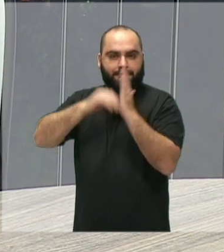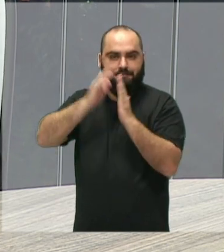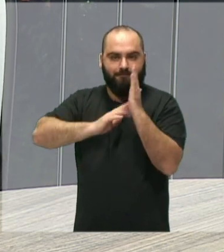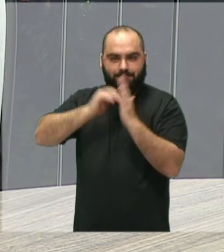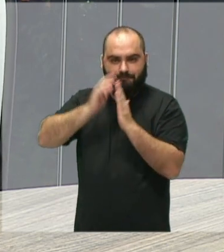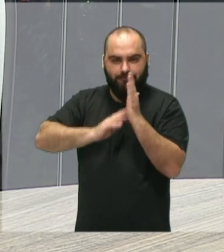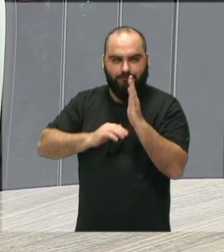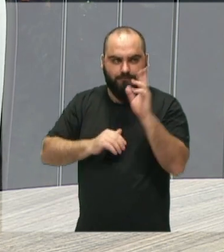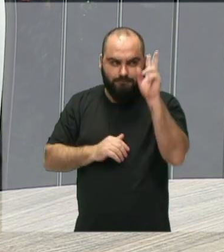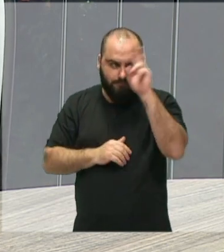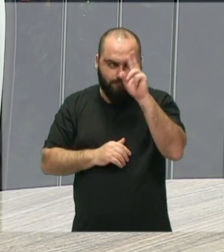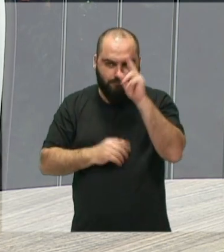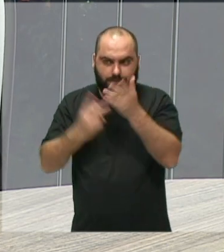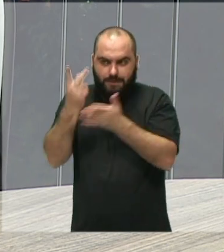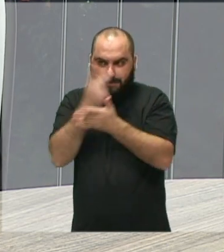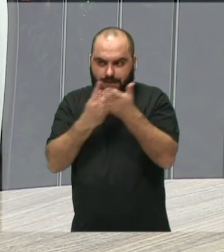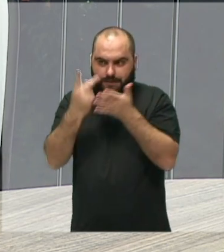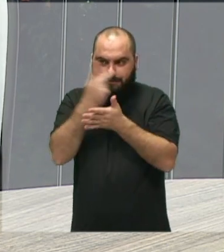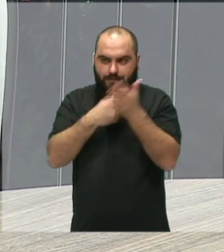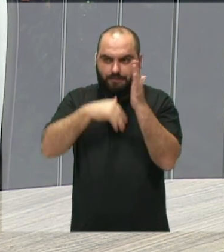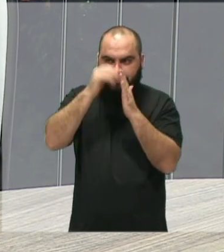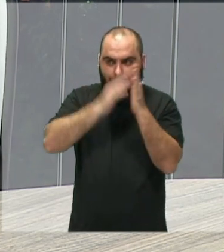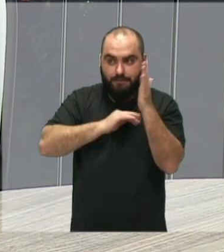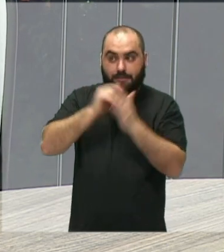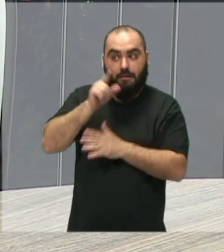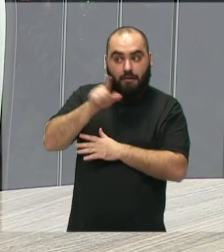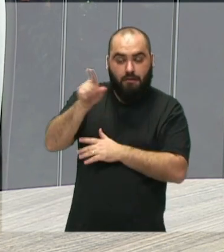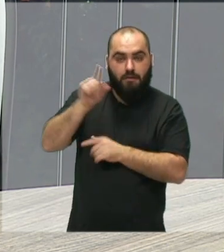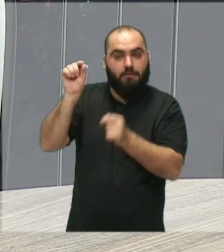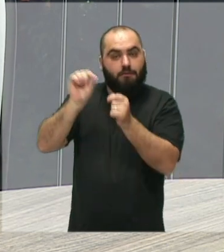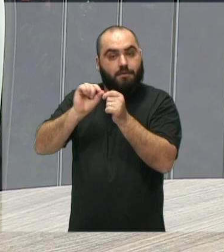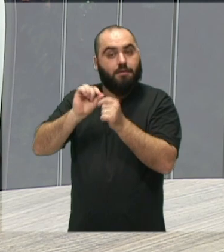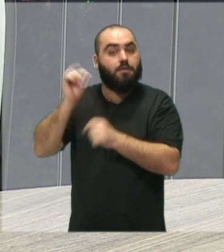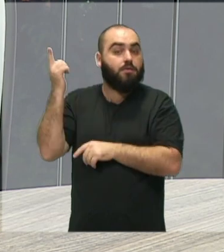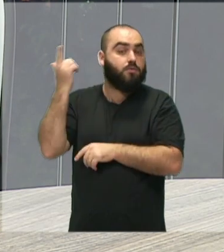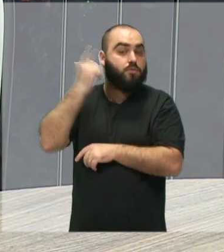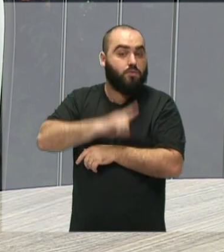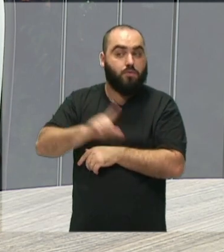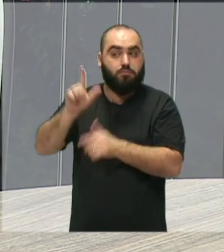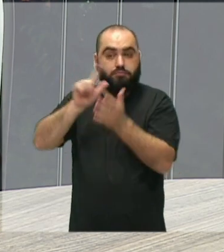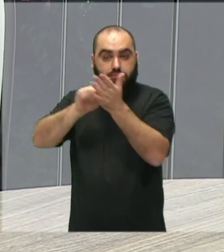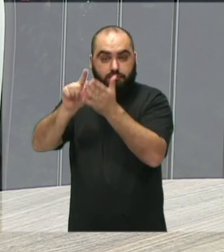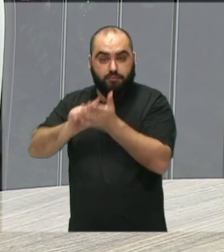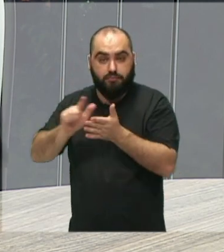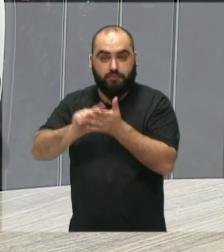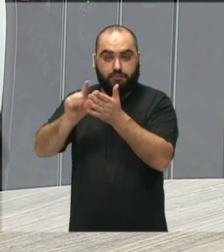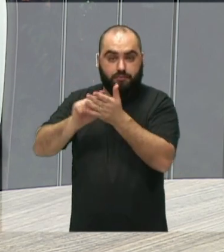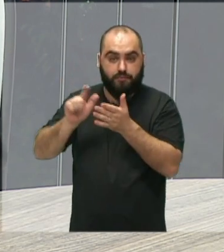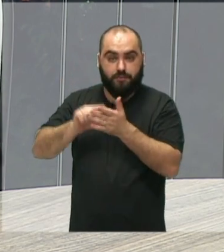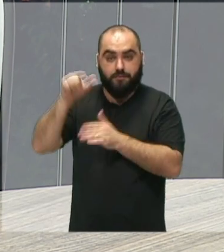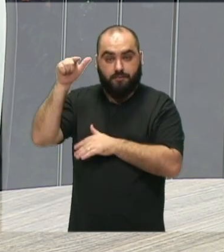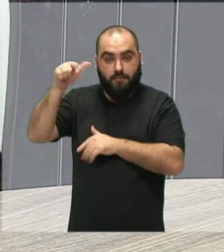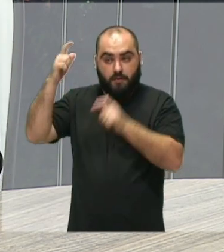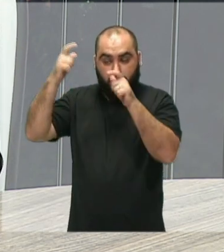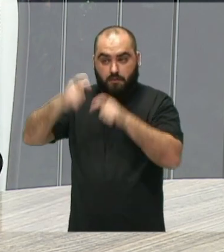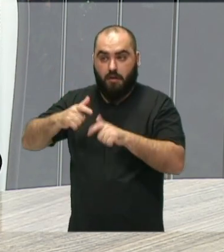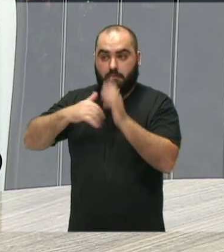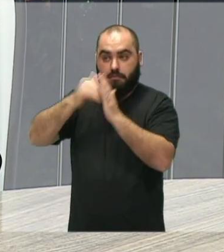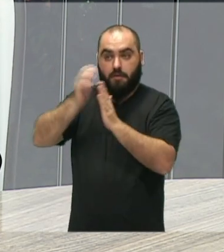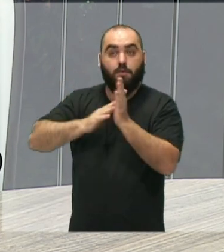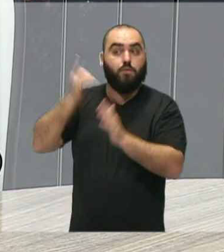você recorda, lá dentro uma sala com umas pinturas. Aí a ideia é refazer todas essas pinturas nesse espaço,